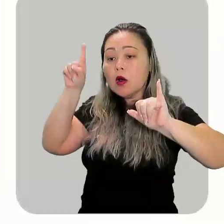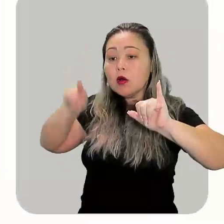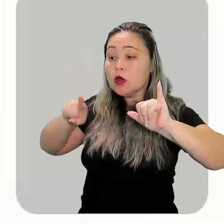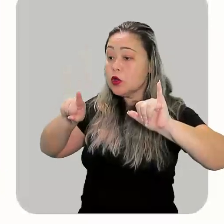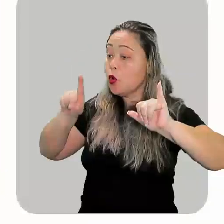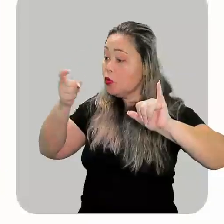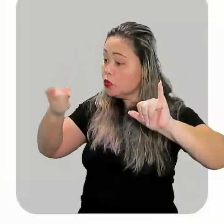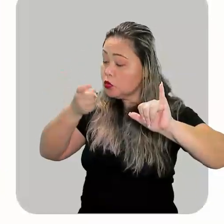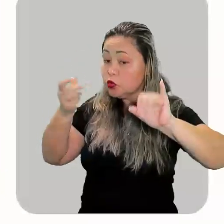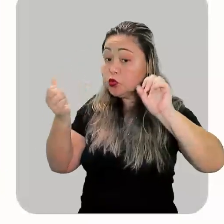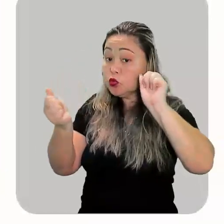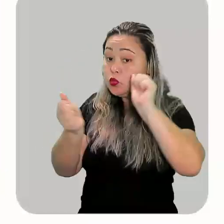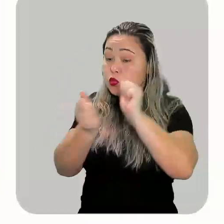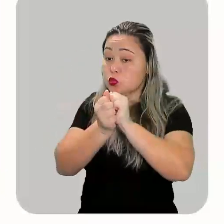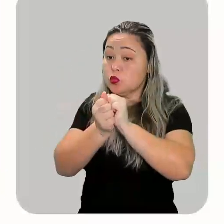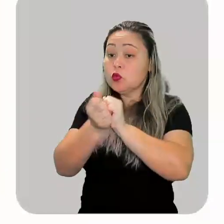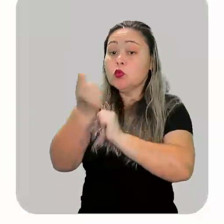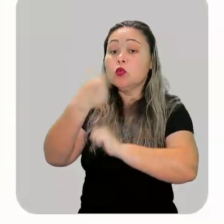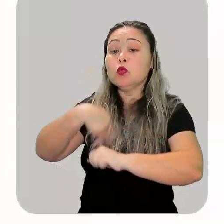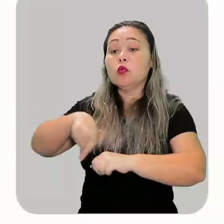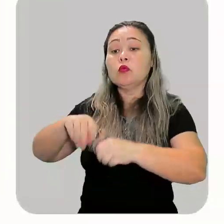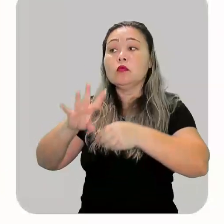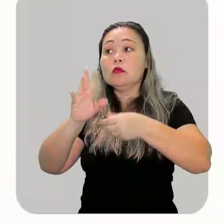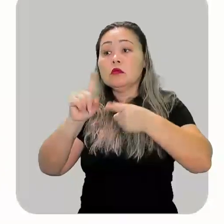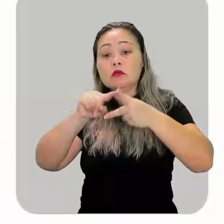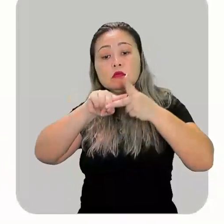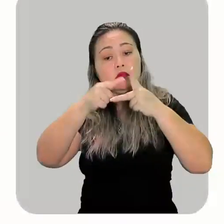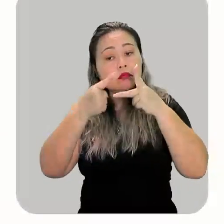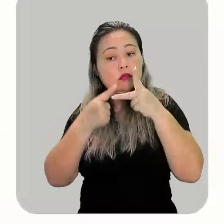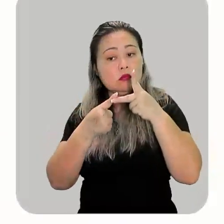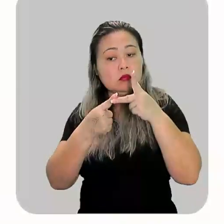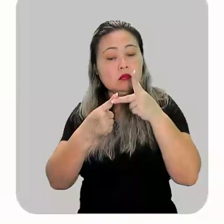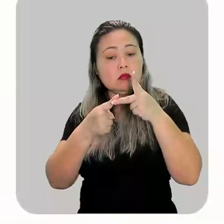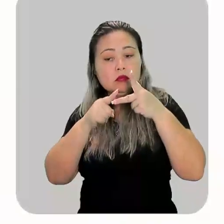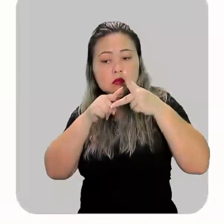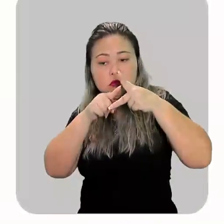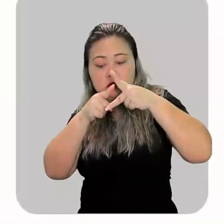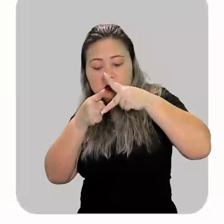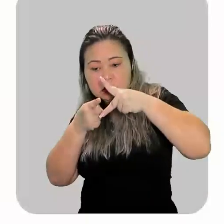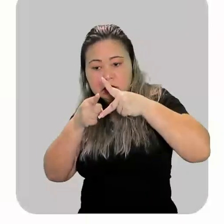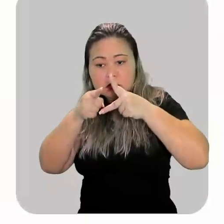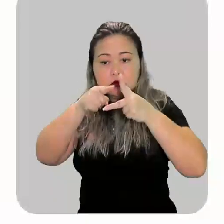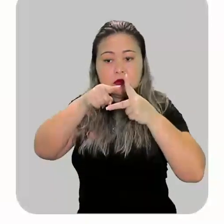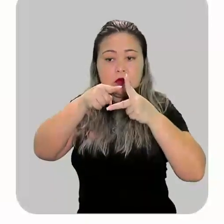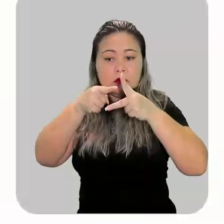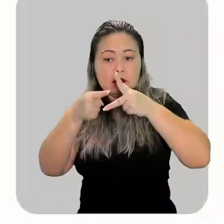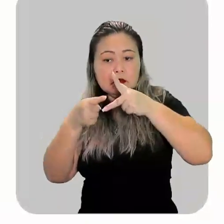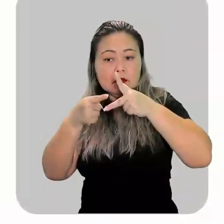com o x é o nosso coeficiente angular, é a nossa declividade.